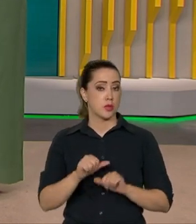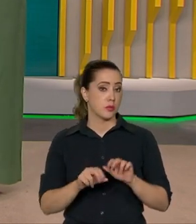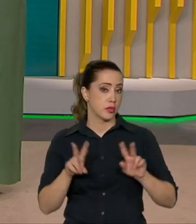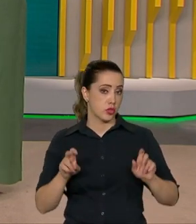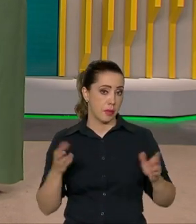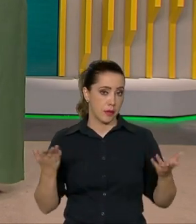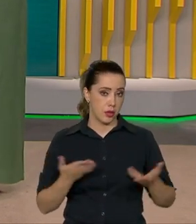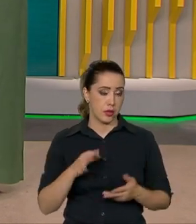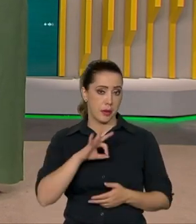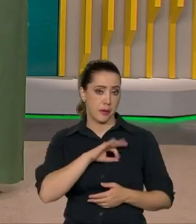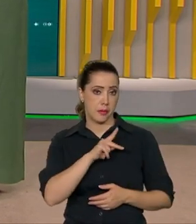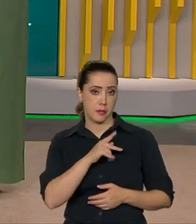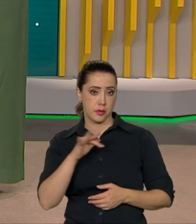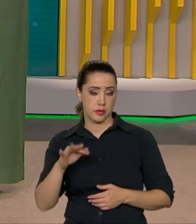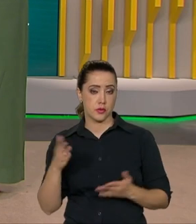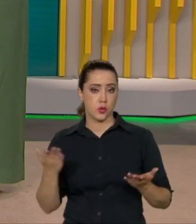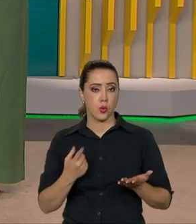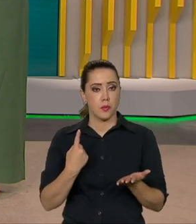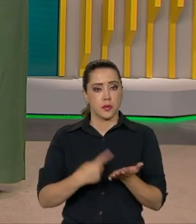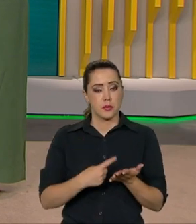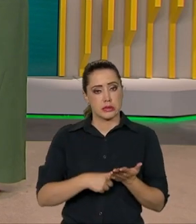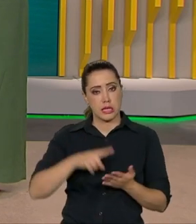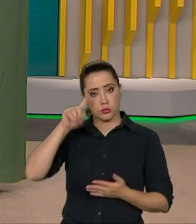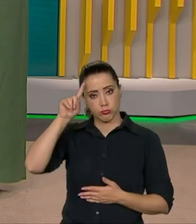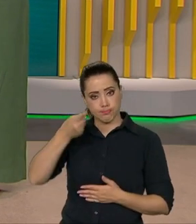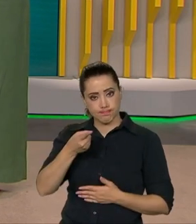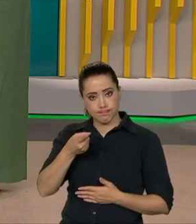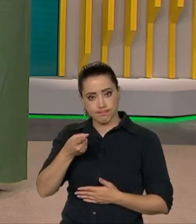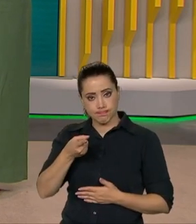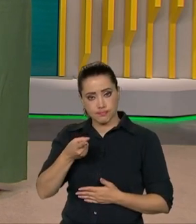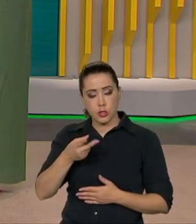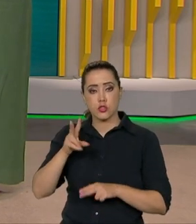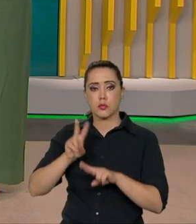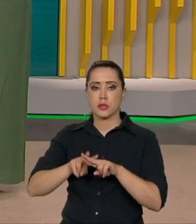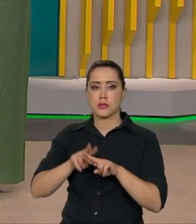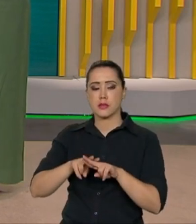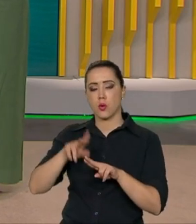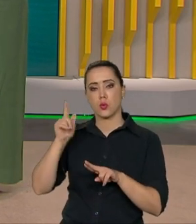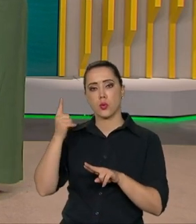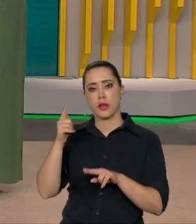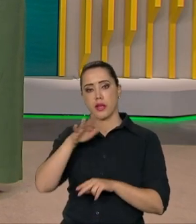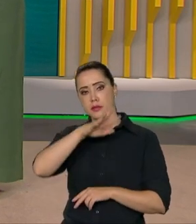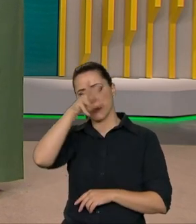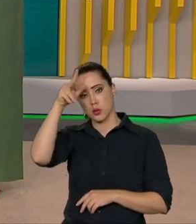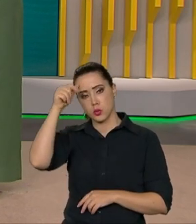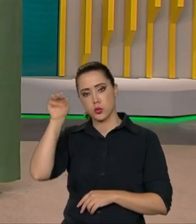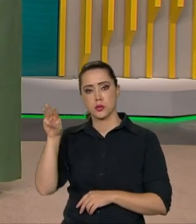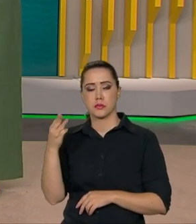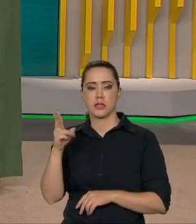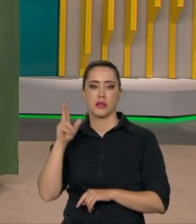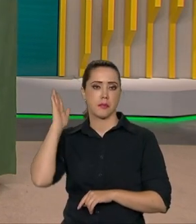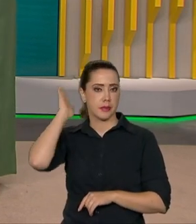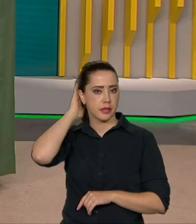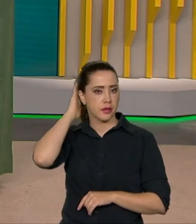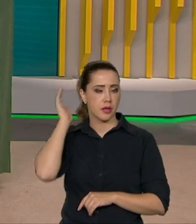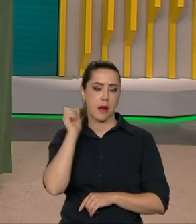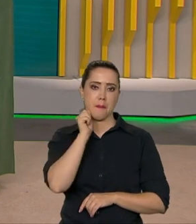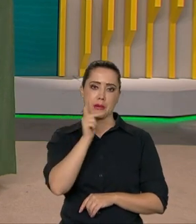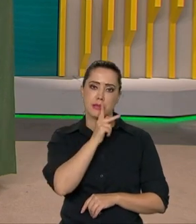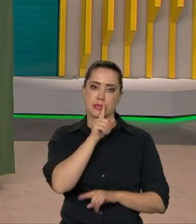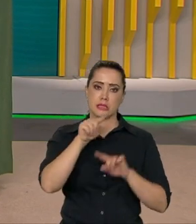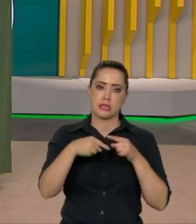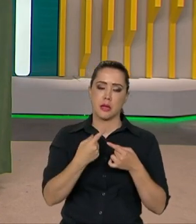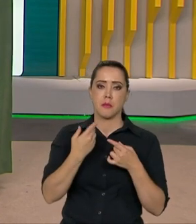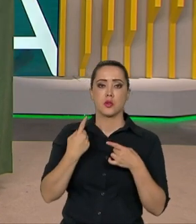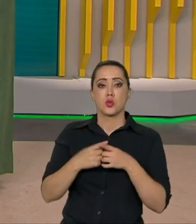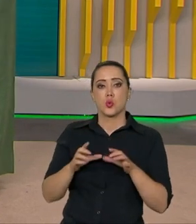assunto agora, a Polícia Federal cumpriu mandados de prisão nos estados de Goiás, Mato Grosso, Maranhão, Pará e Amapá, depois que a área